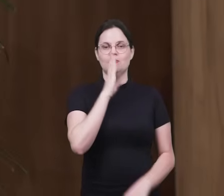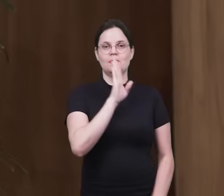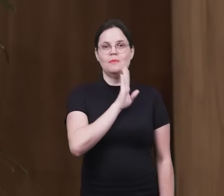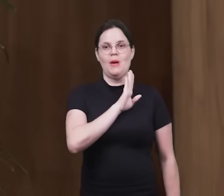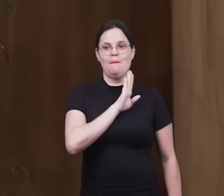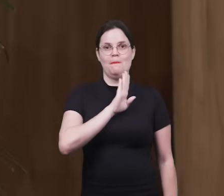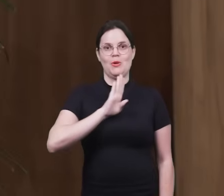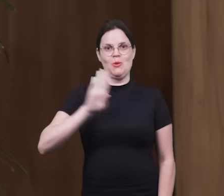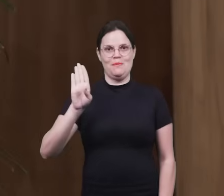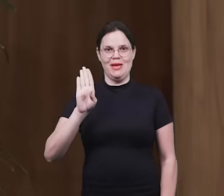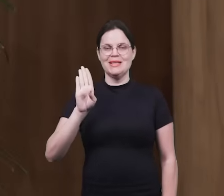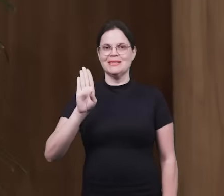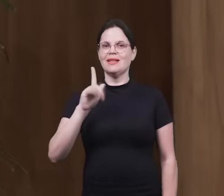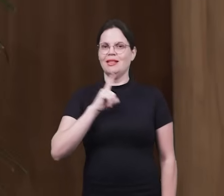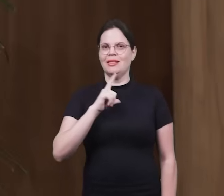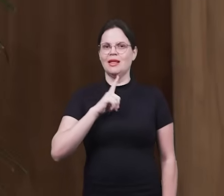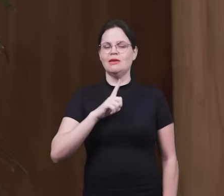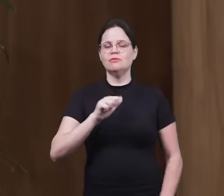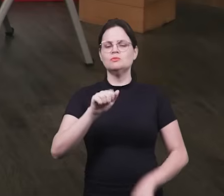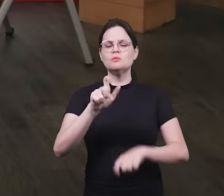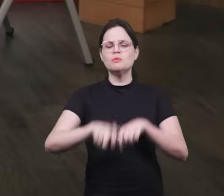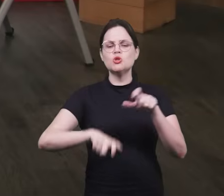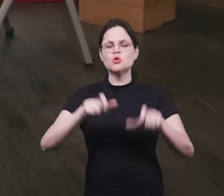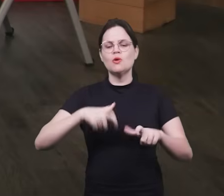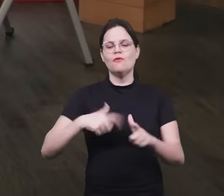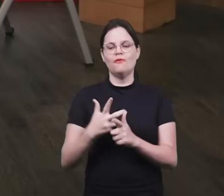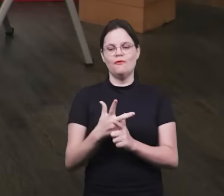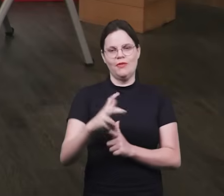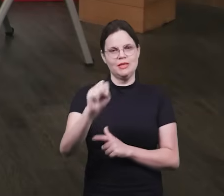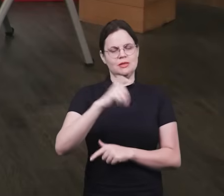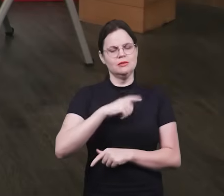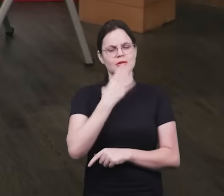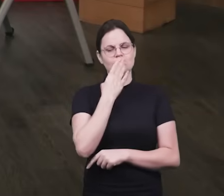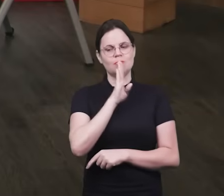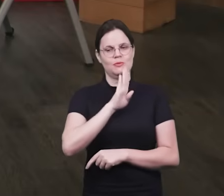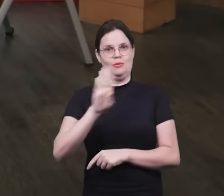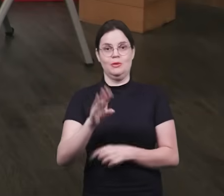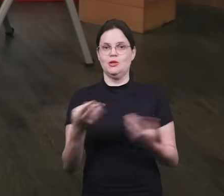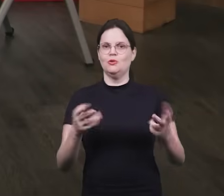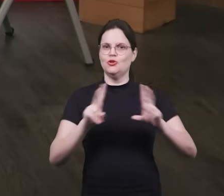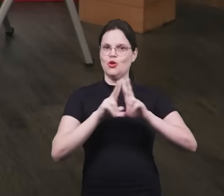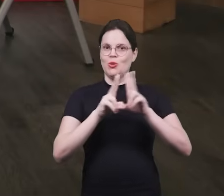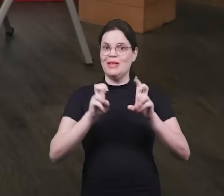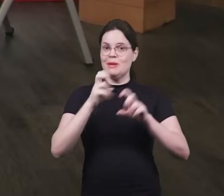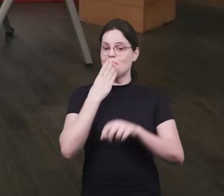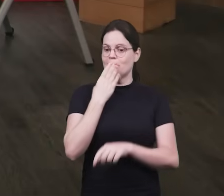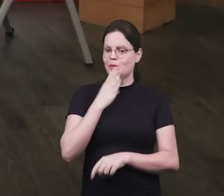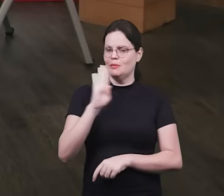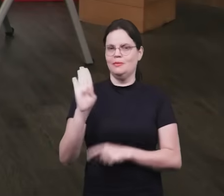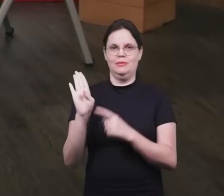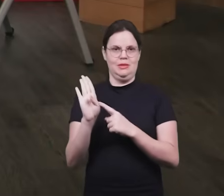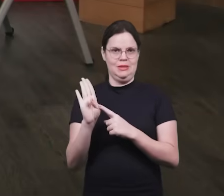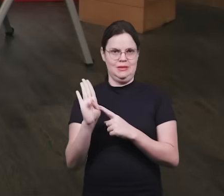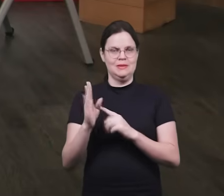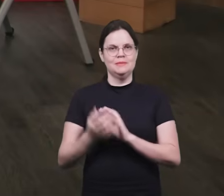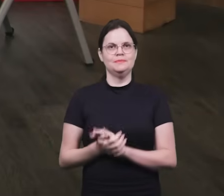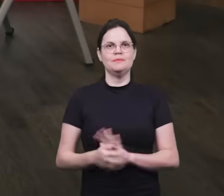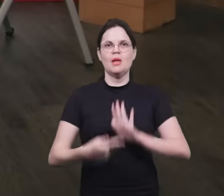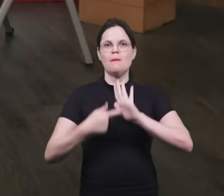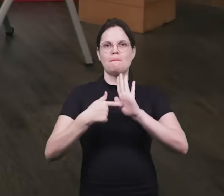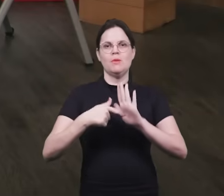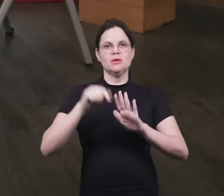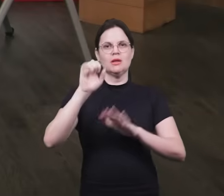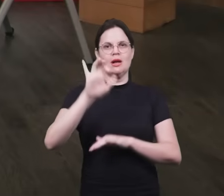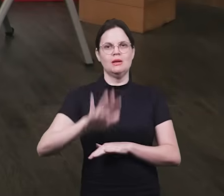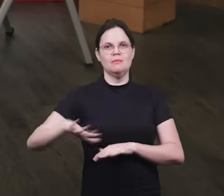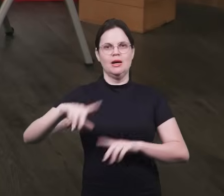aos vitoriosos. Nós vamos relembrar aqui o nosso quadro, que mostra uma análise histórica e profética das